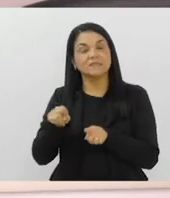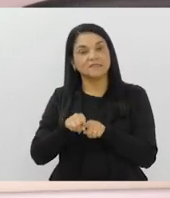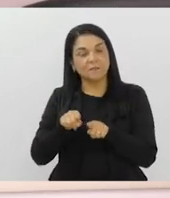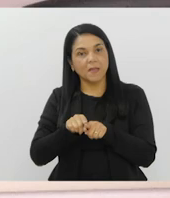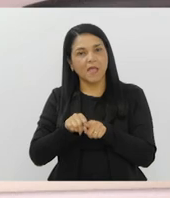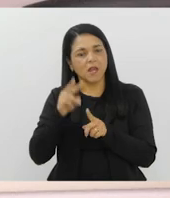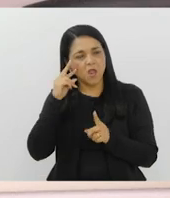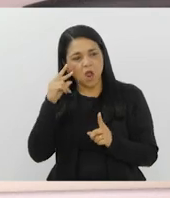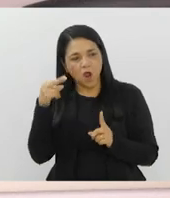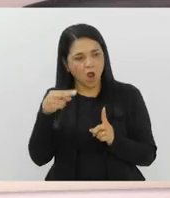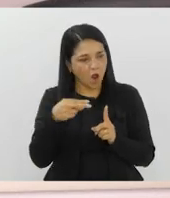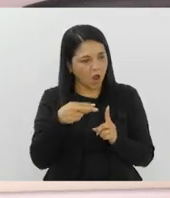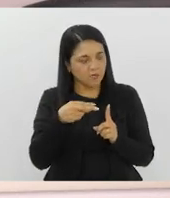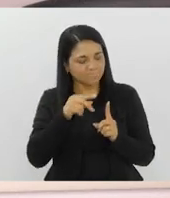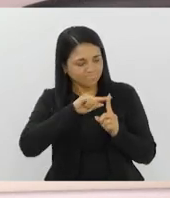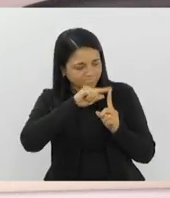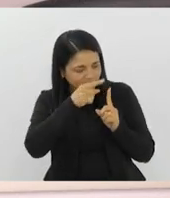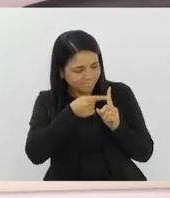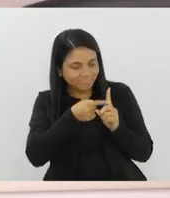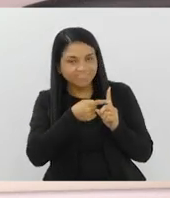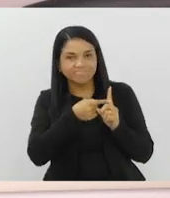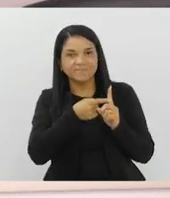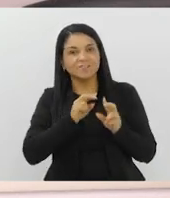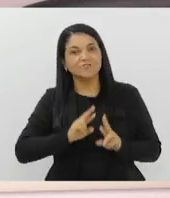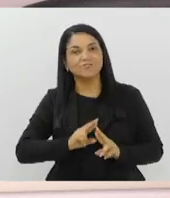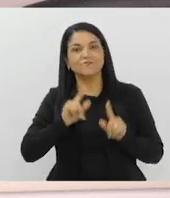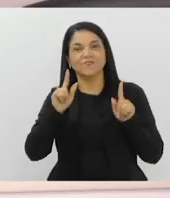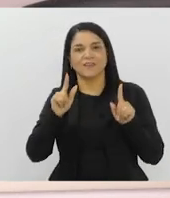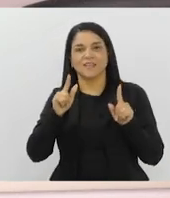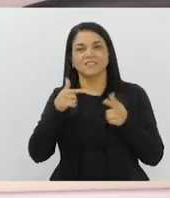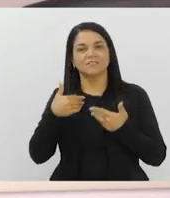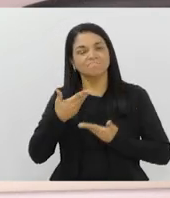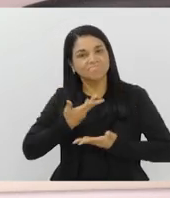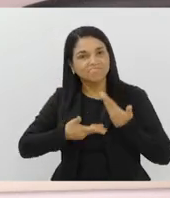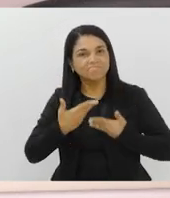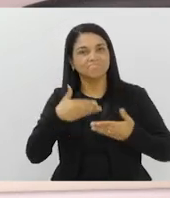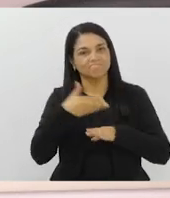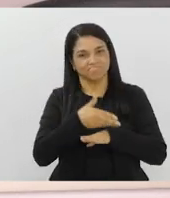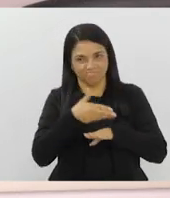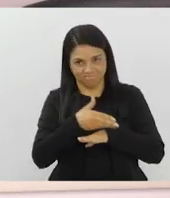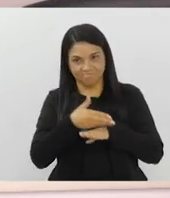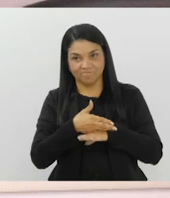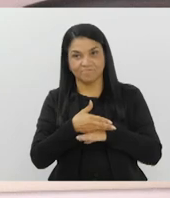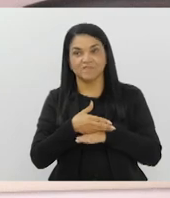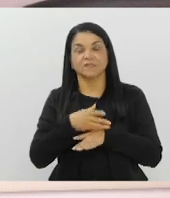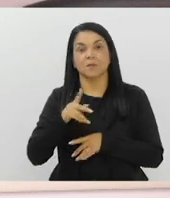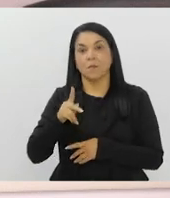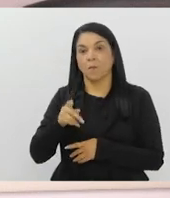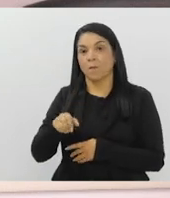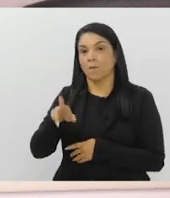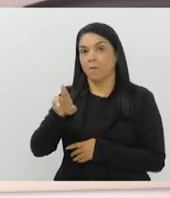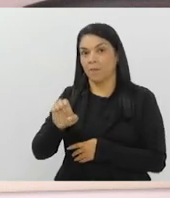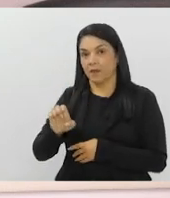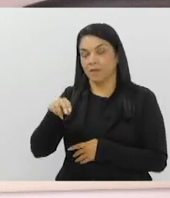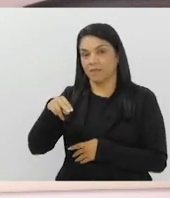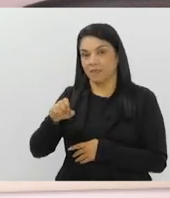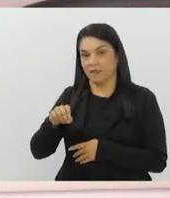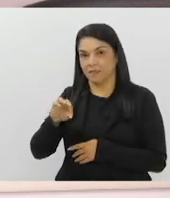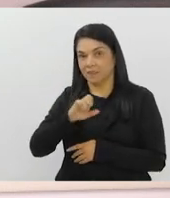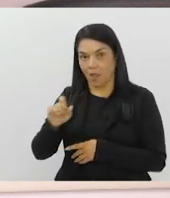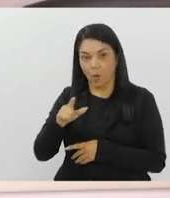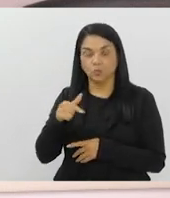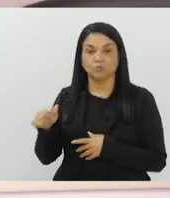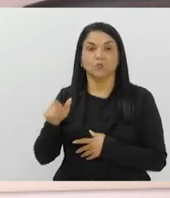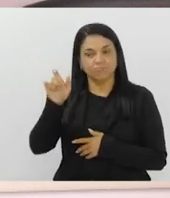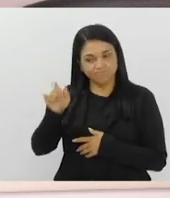ele olhe para esse pré-natal de uma forma diferente, de uma forma mais participativa. Então, já temos o pré-natal do parceiro, mas não temos o pré-natal